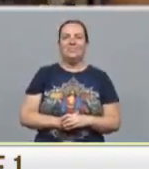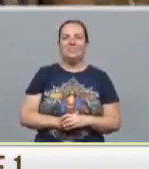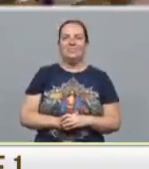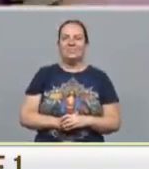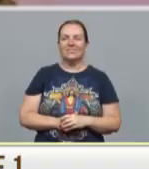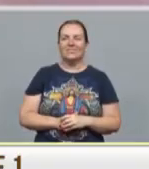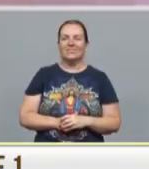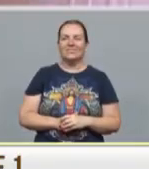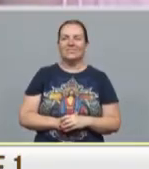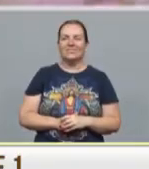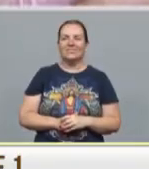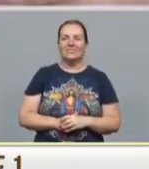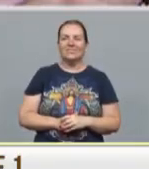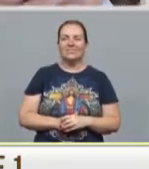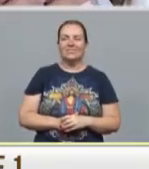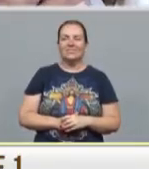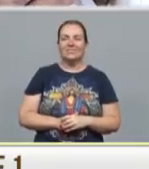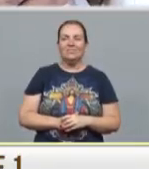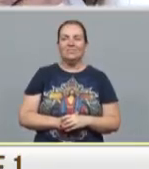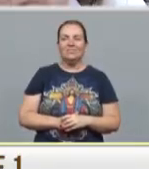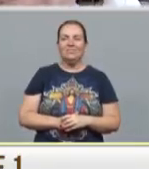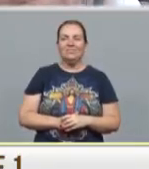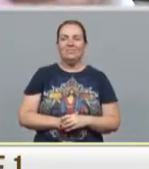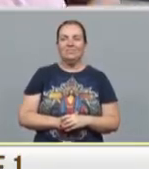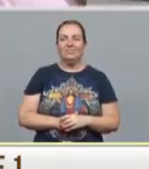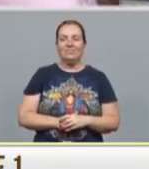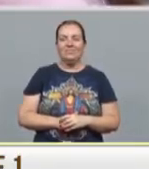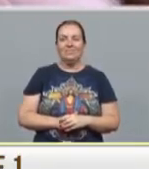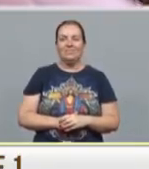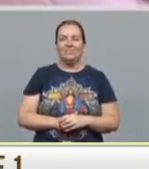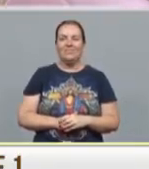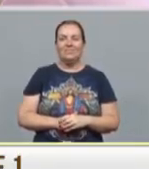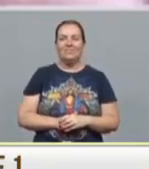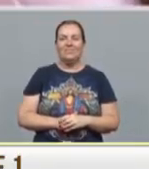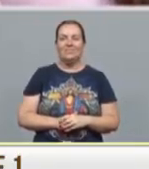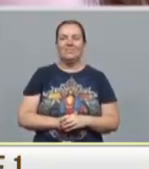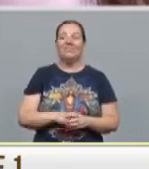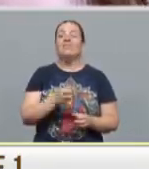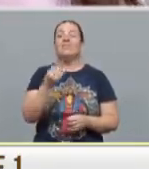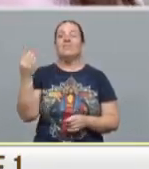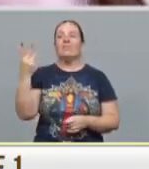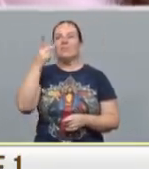Muito obrigado. Deus abençoe. Quanto tempo conosco?